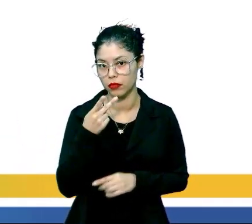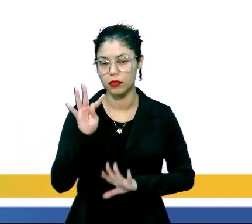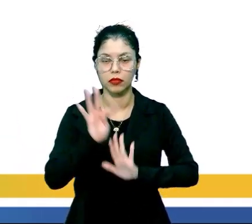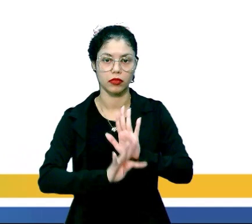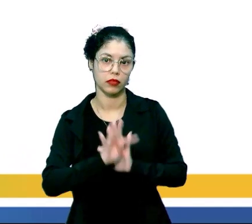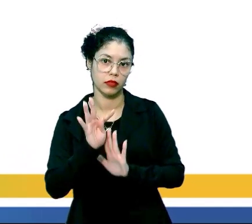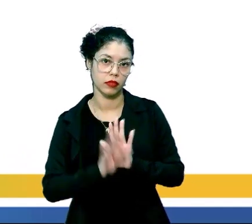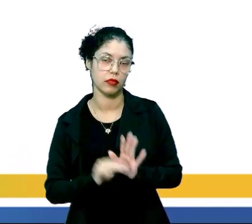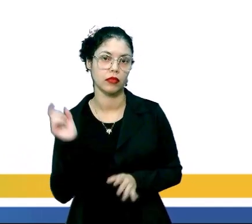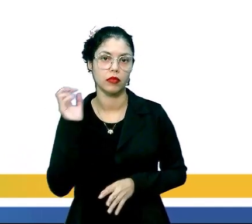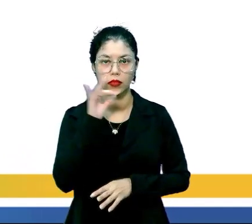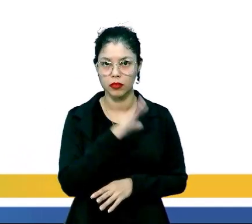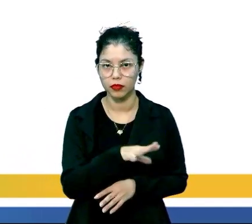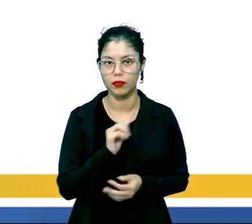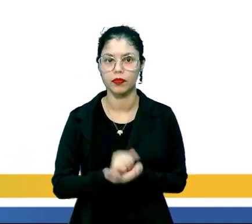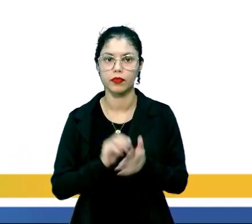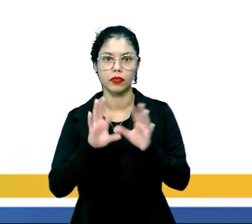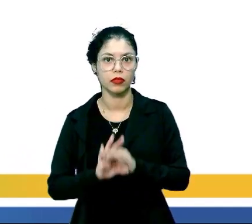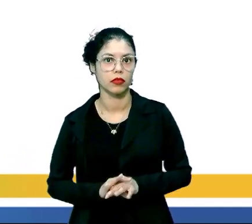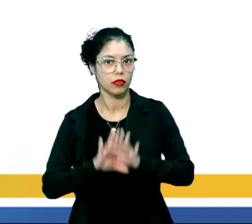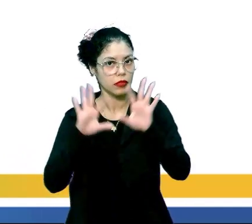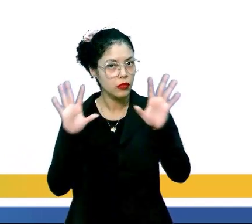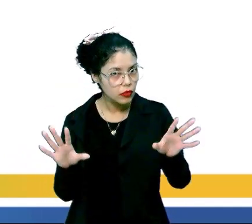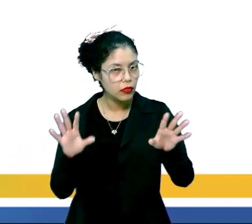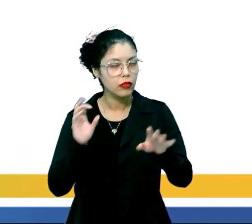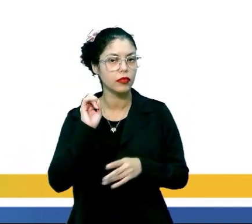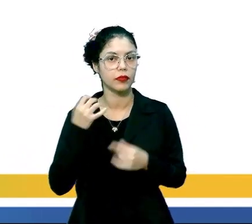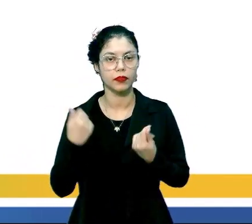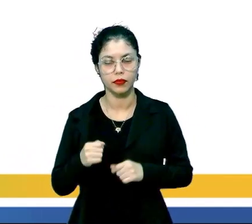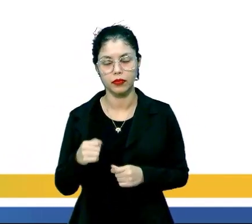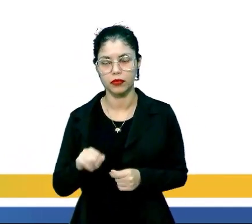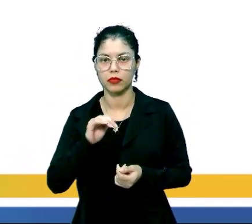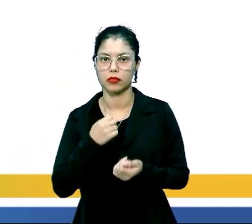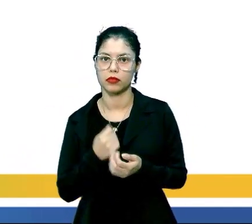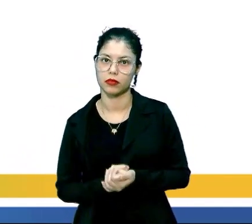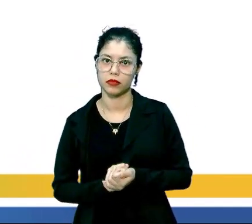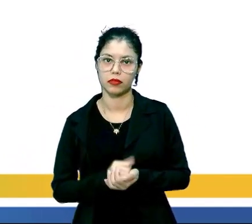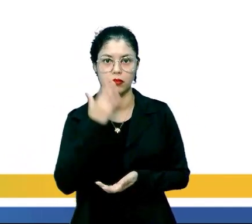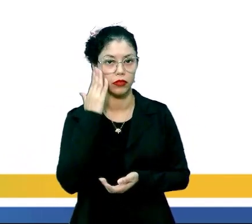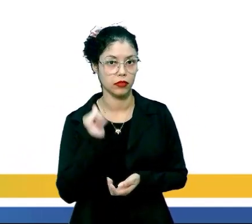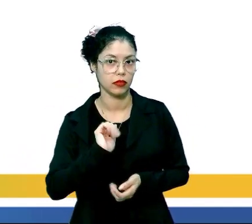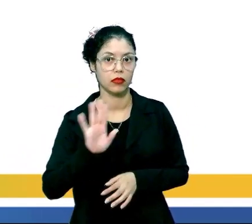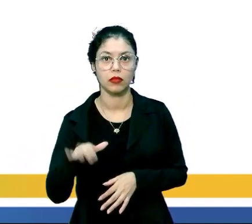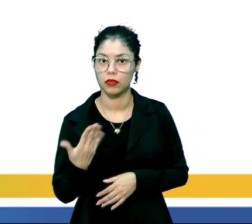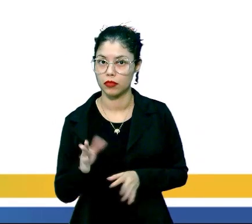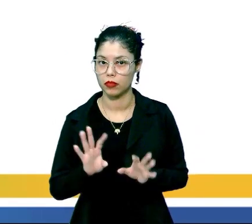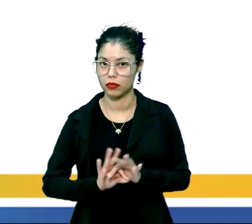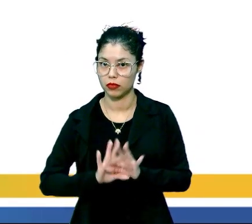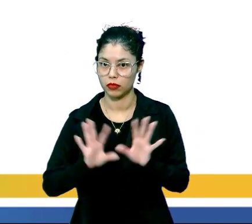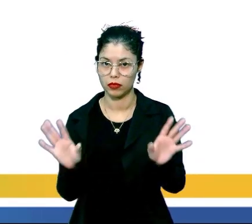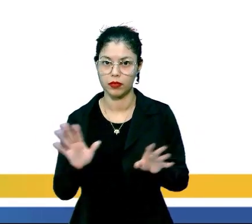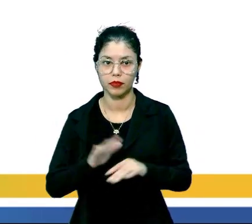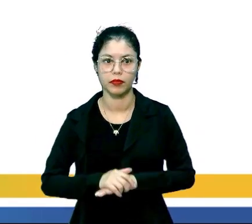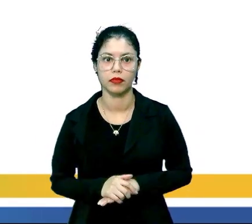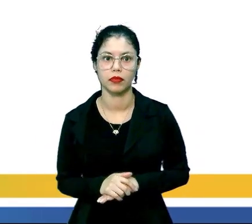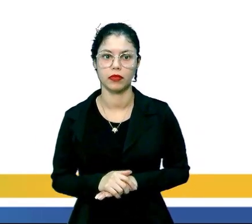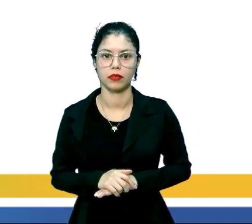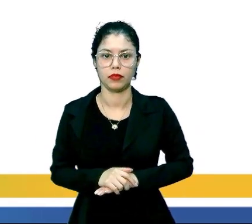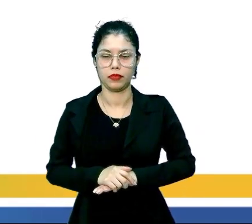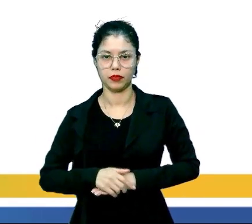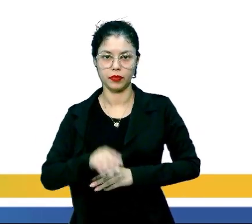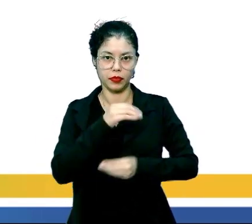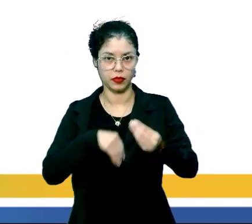no texto que o calor foi liberado. Então, teríamos que ter uma necessidade de saber que calor liberado sempre vai